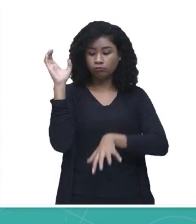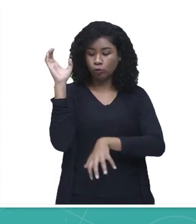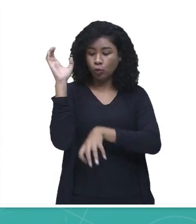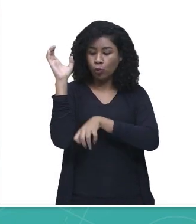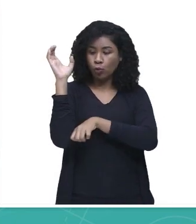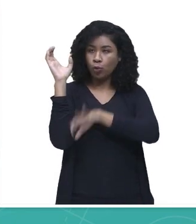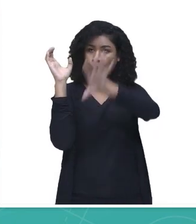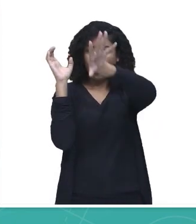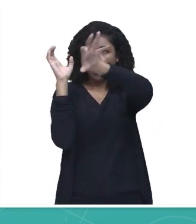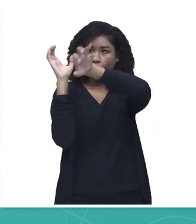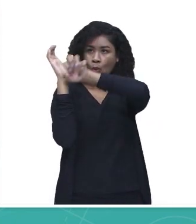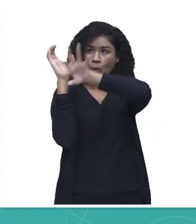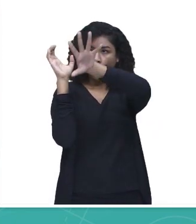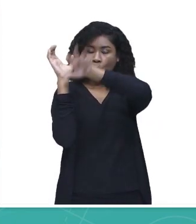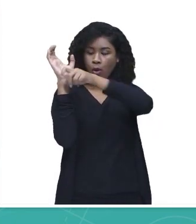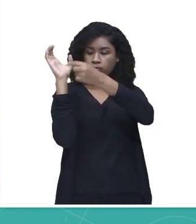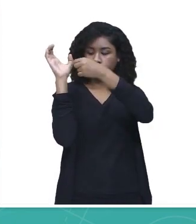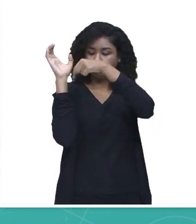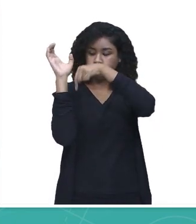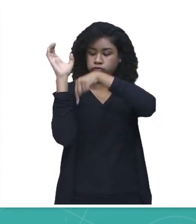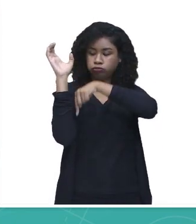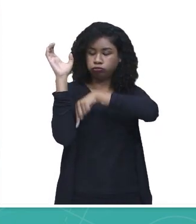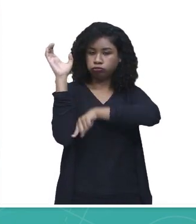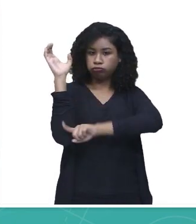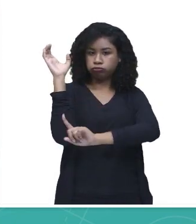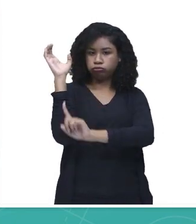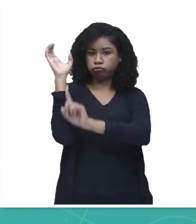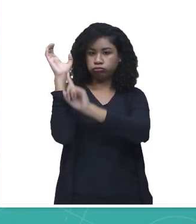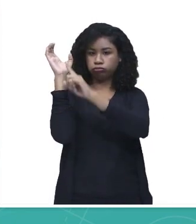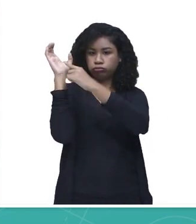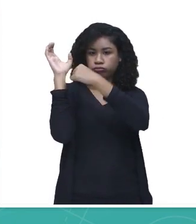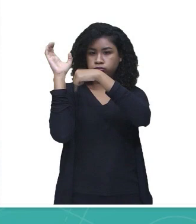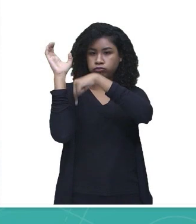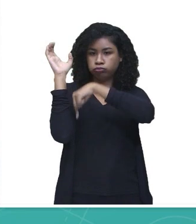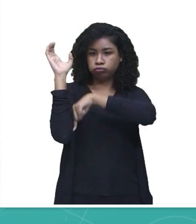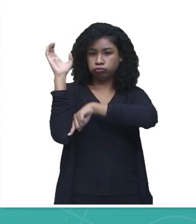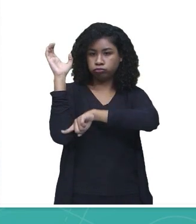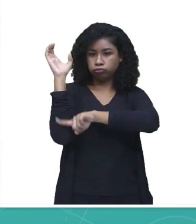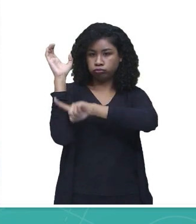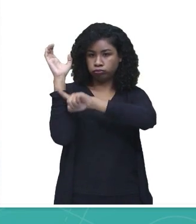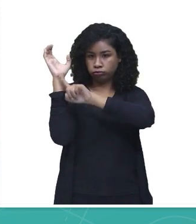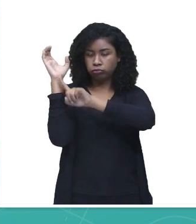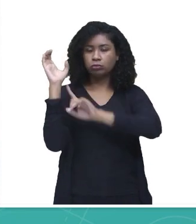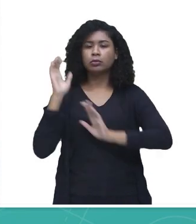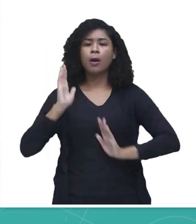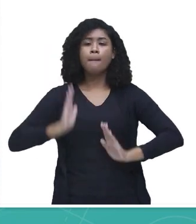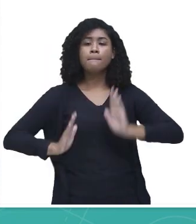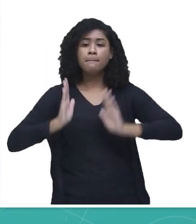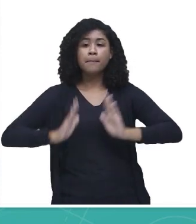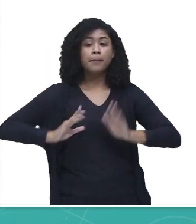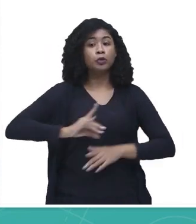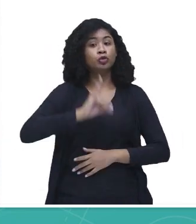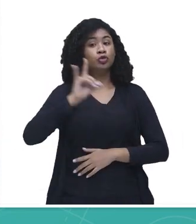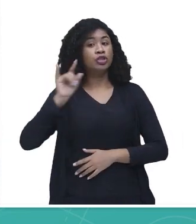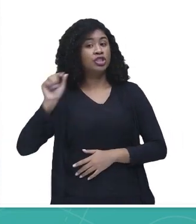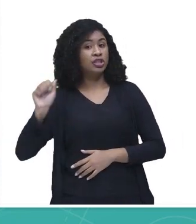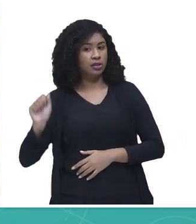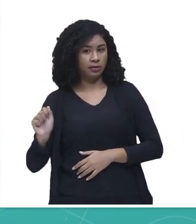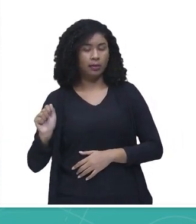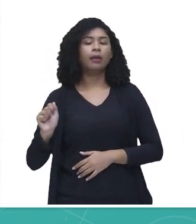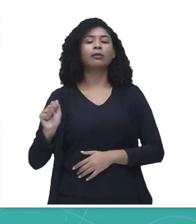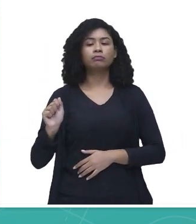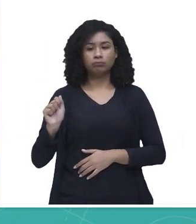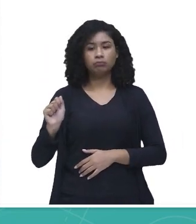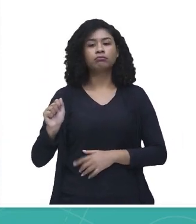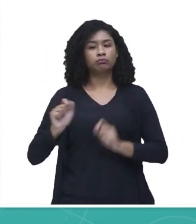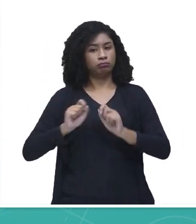Esse processo acontece ali durante o dia, né? Tem a fase clara e a fase escura da fotossíntese, mas a